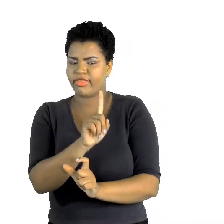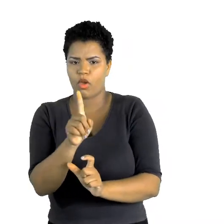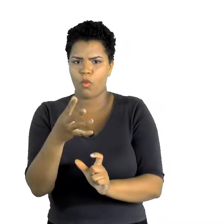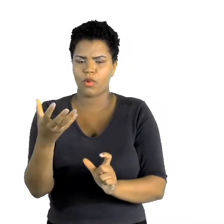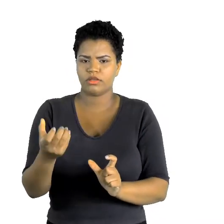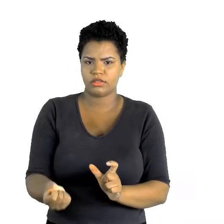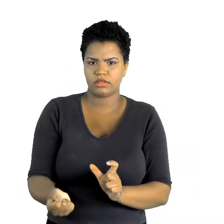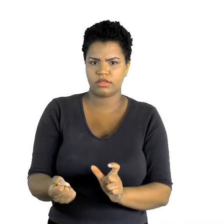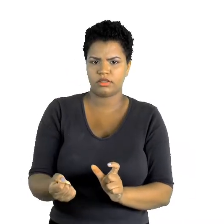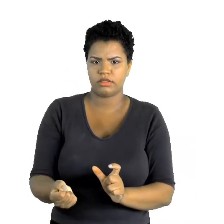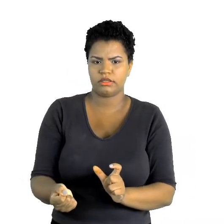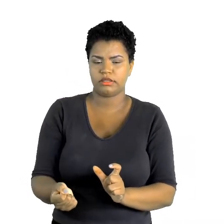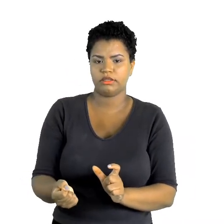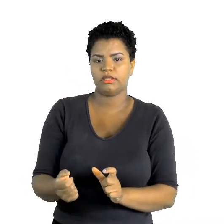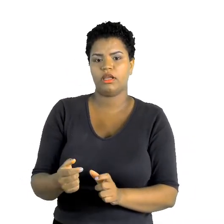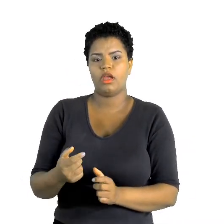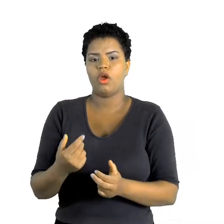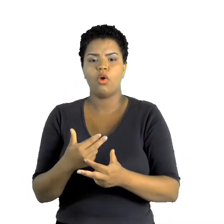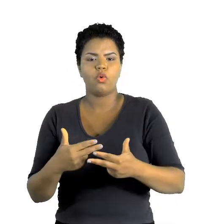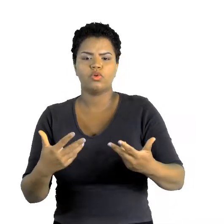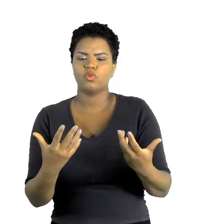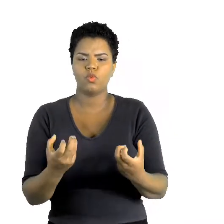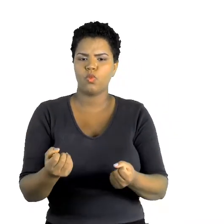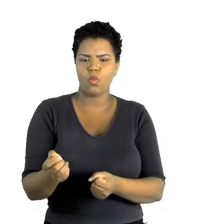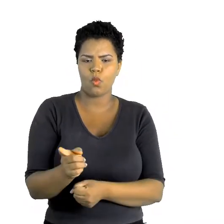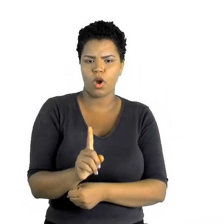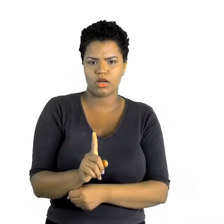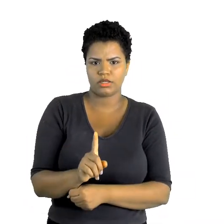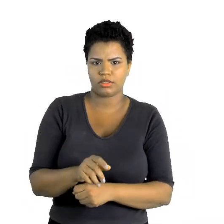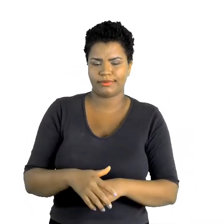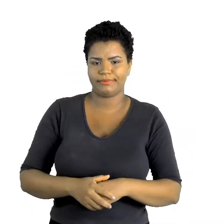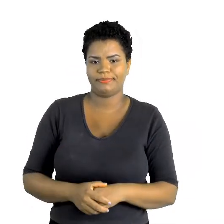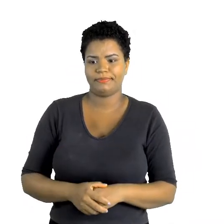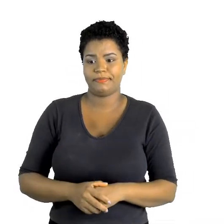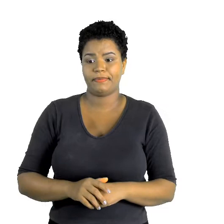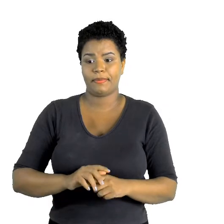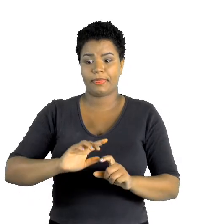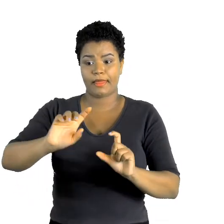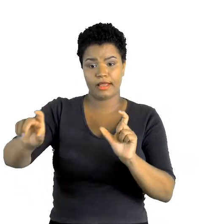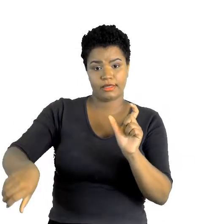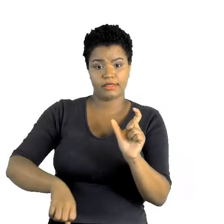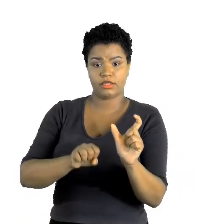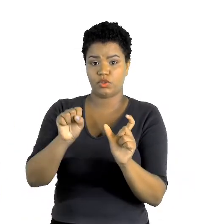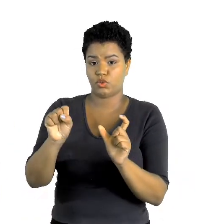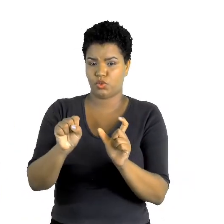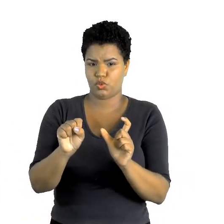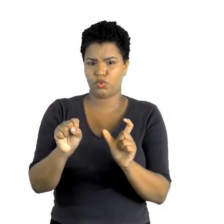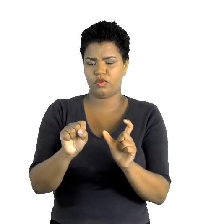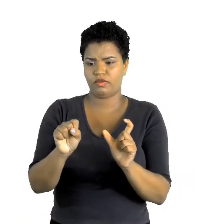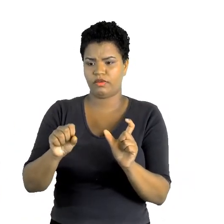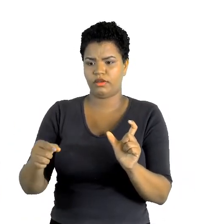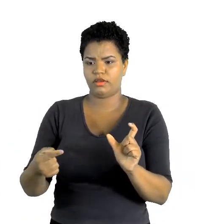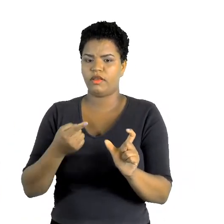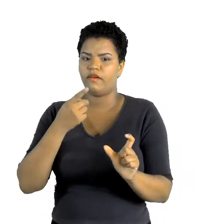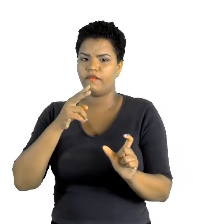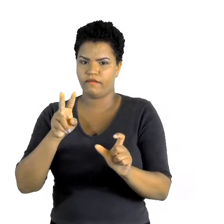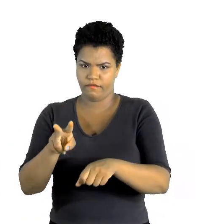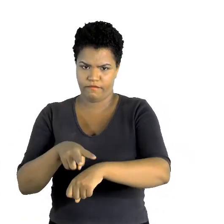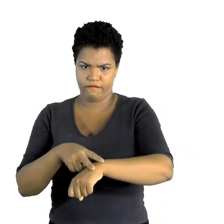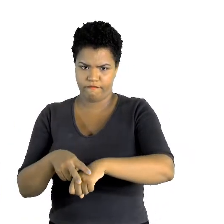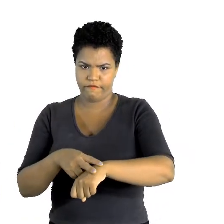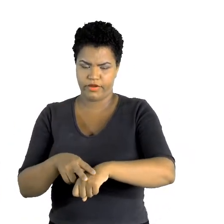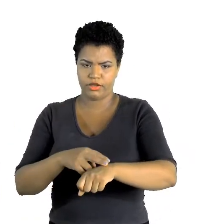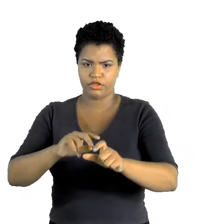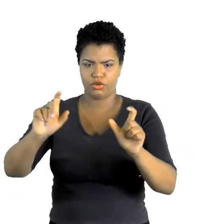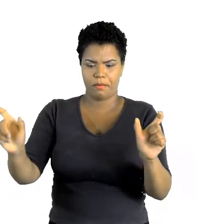seja, inaceitar. E aí, o que vem depois, que está aqui nessa estrutura de verde, é o sufixo.